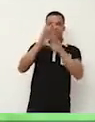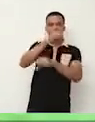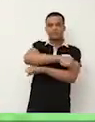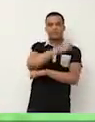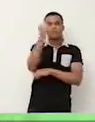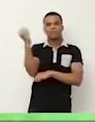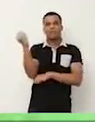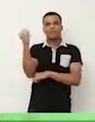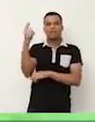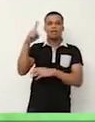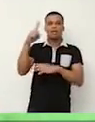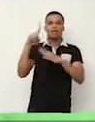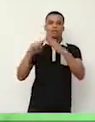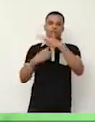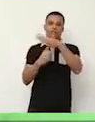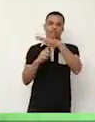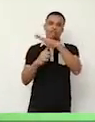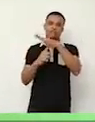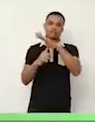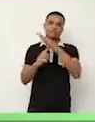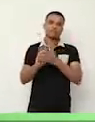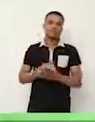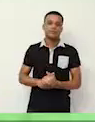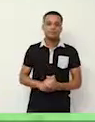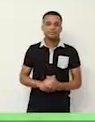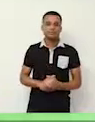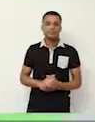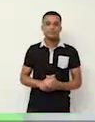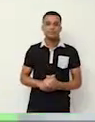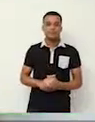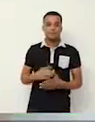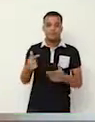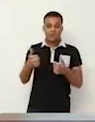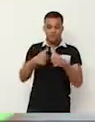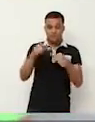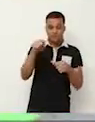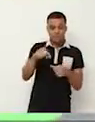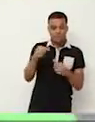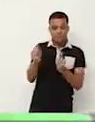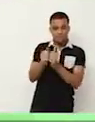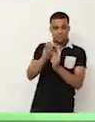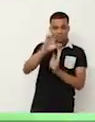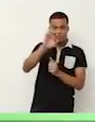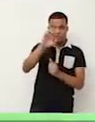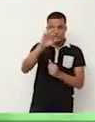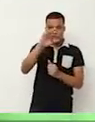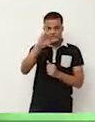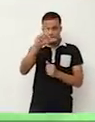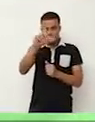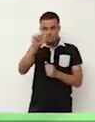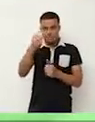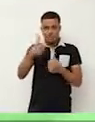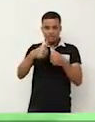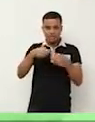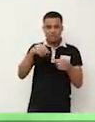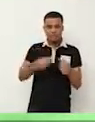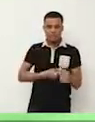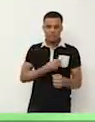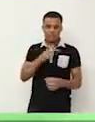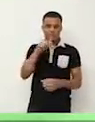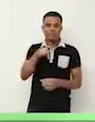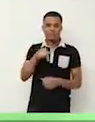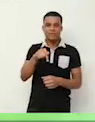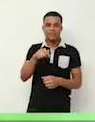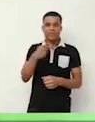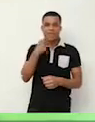fechada, ventilador ligado. Ô, gente, estamos aqui com a dona Ercília, moradora aqui do JK.